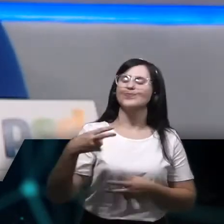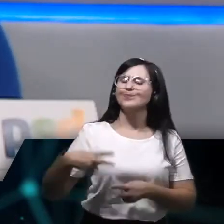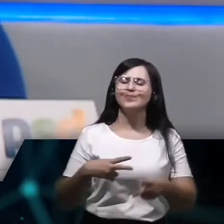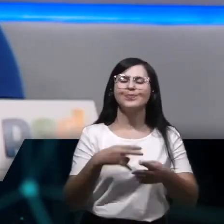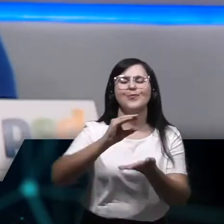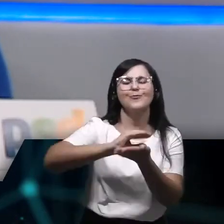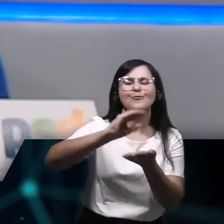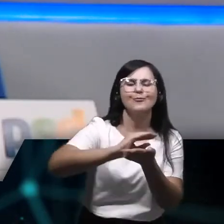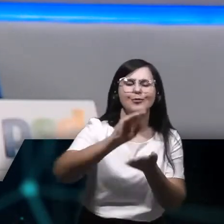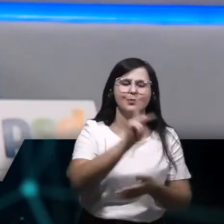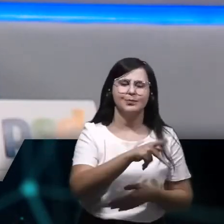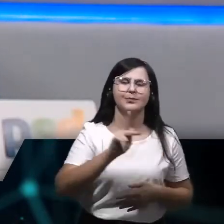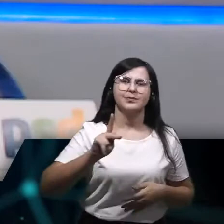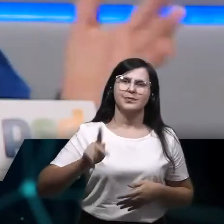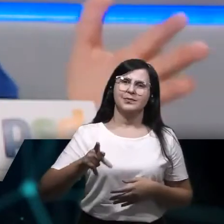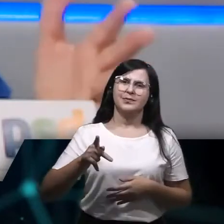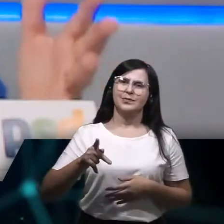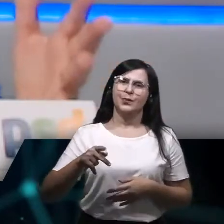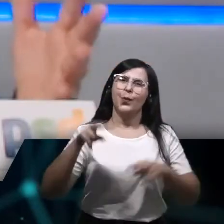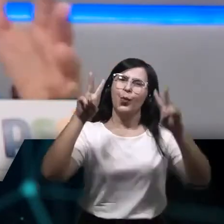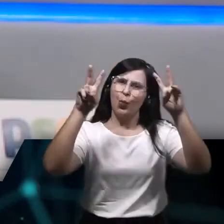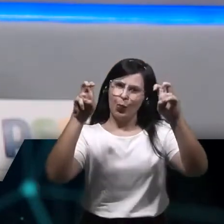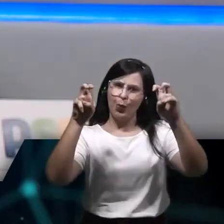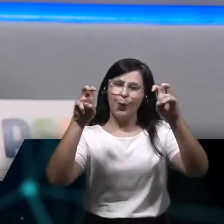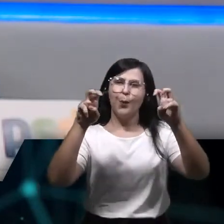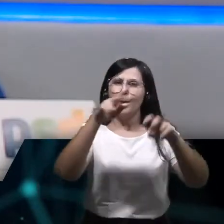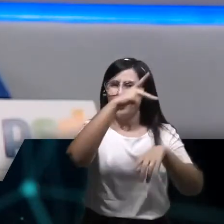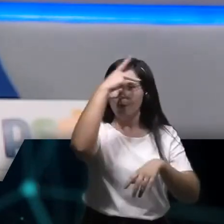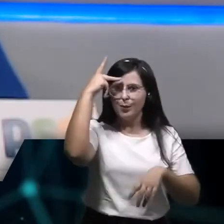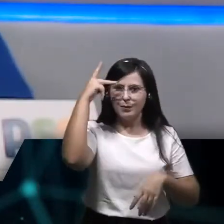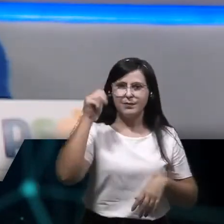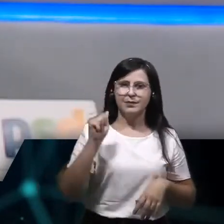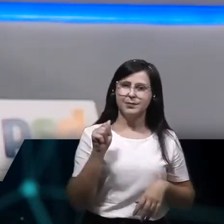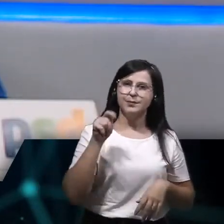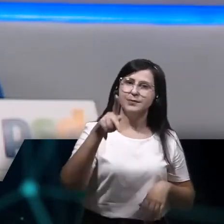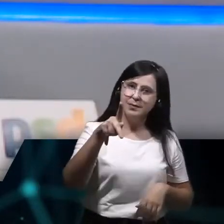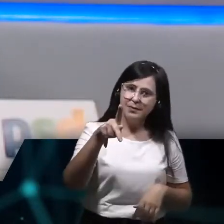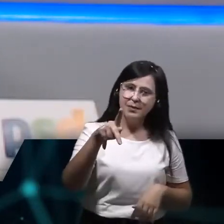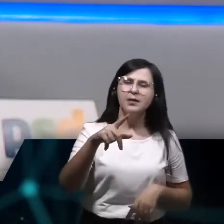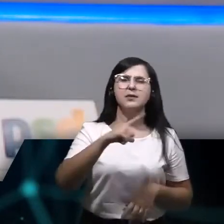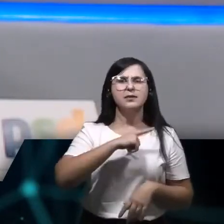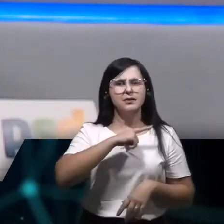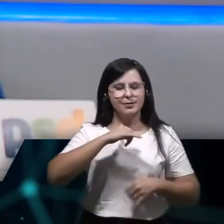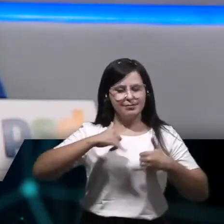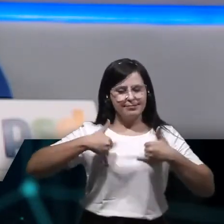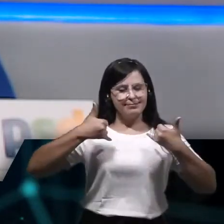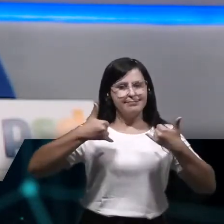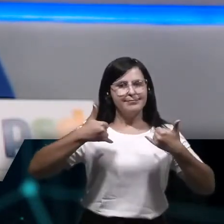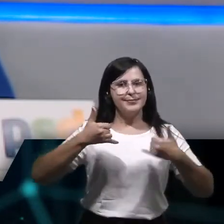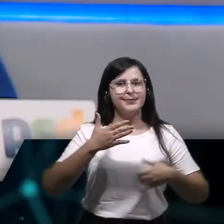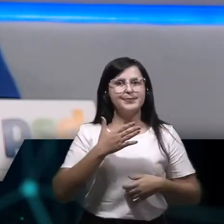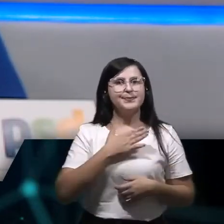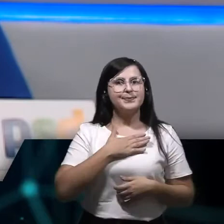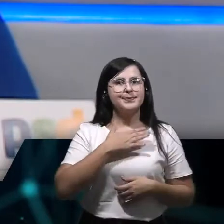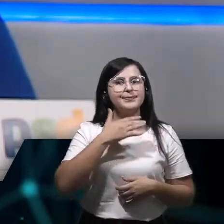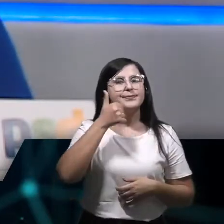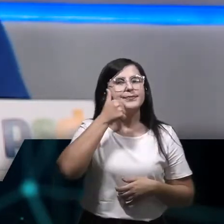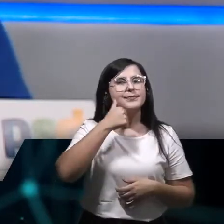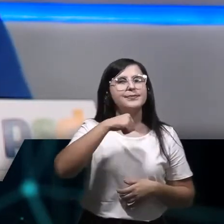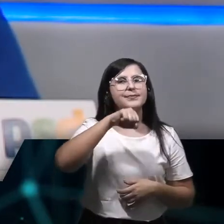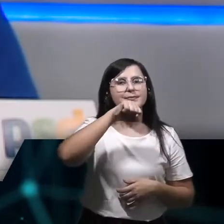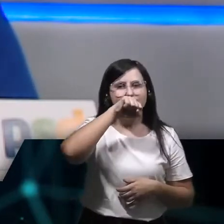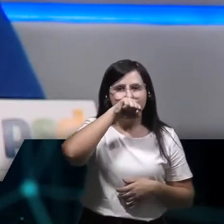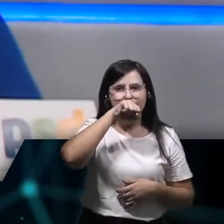professor com relação aos aposentados. Tenho muito orgulho, inclusive as professoras ligam com minha mãe, recebe seu salário